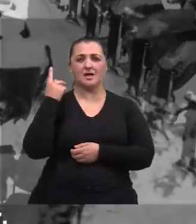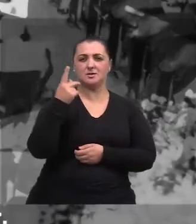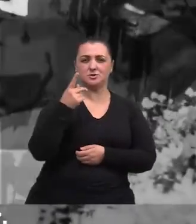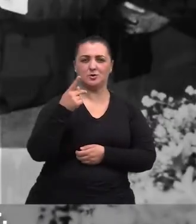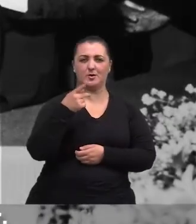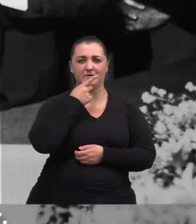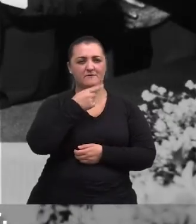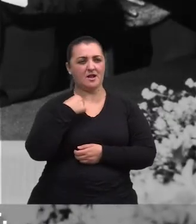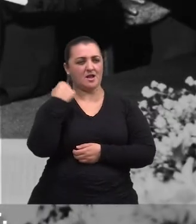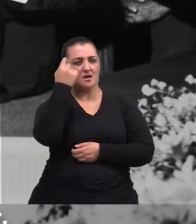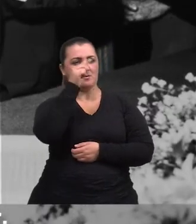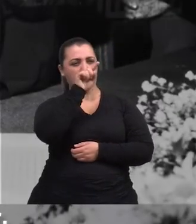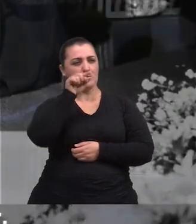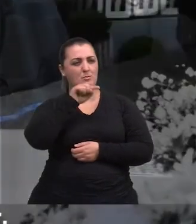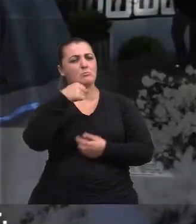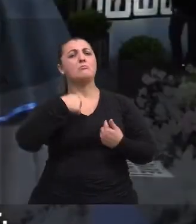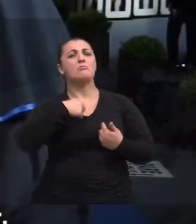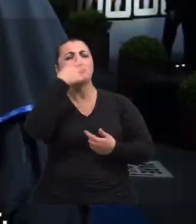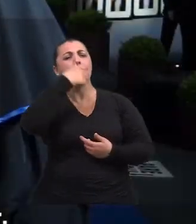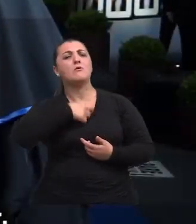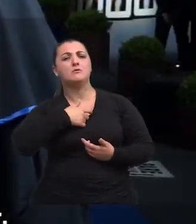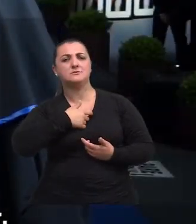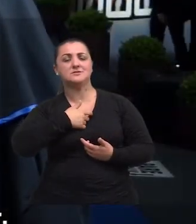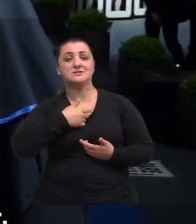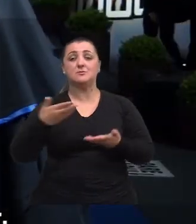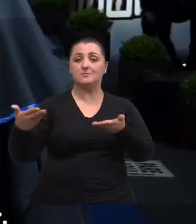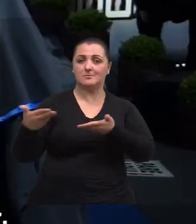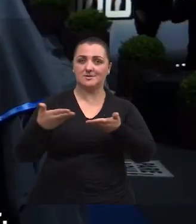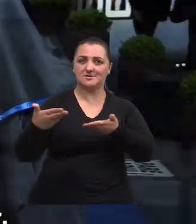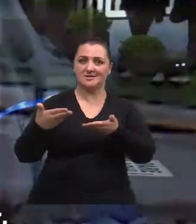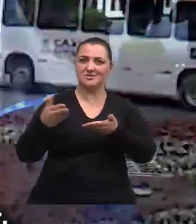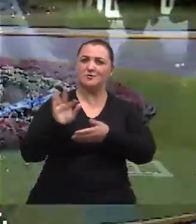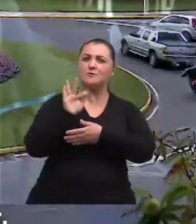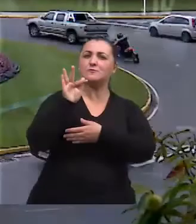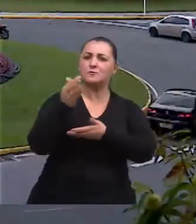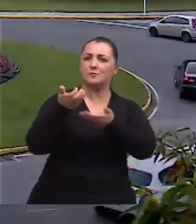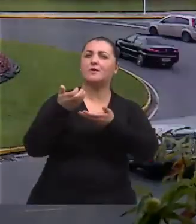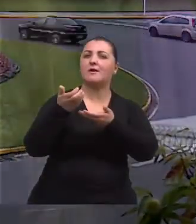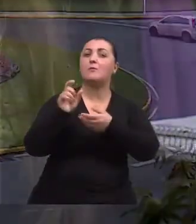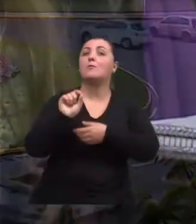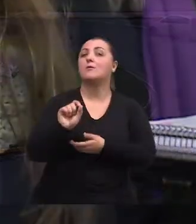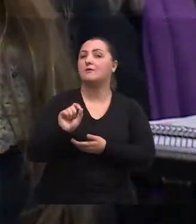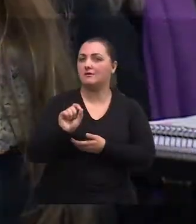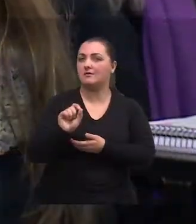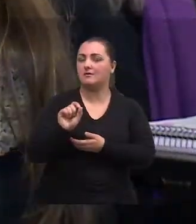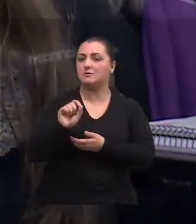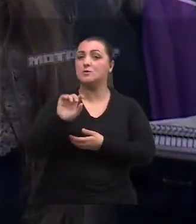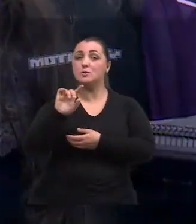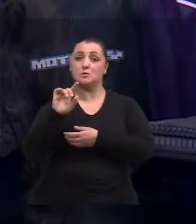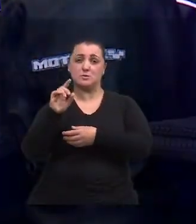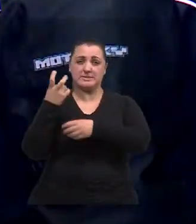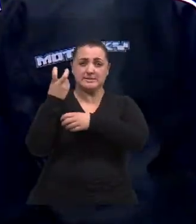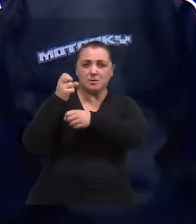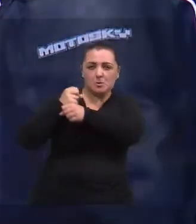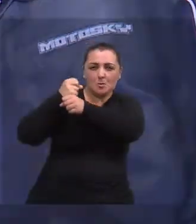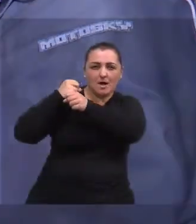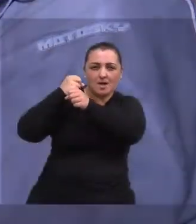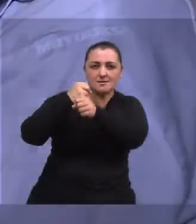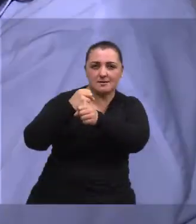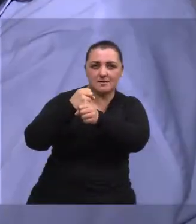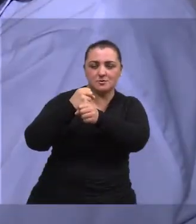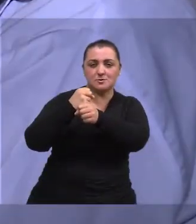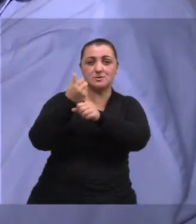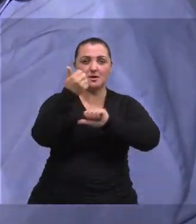A história diz quem somos, o presente, quem queremos ser. Nos últimos 50 anos, a qualidade